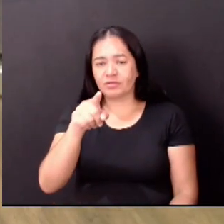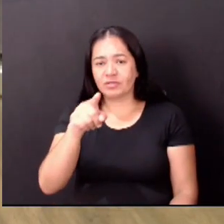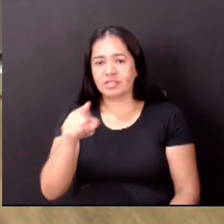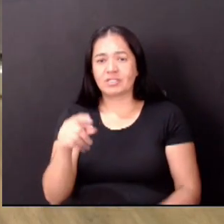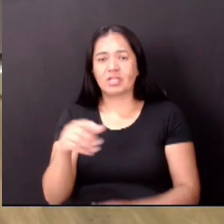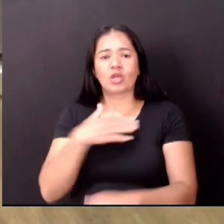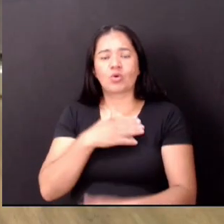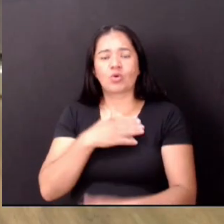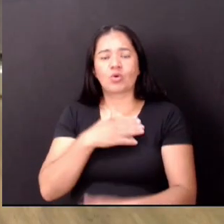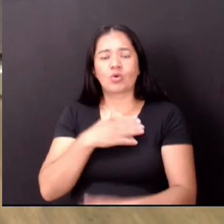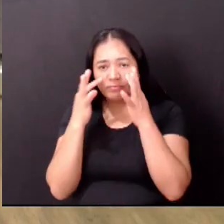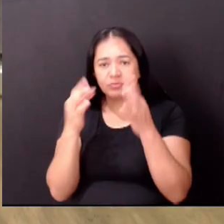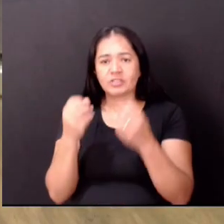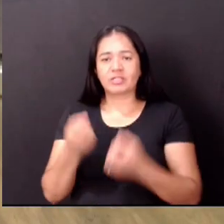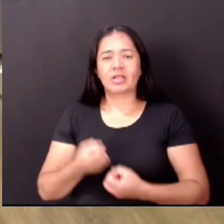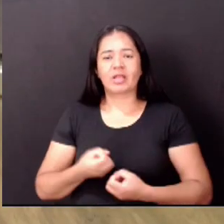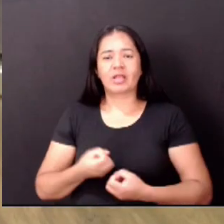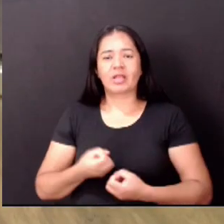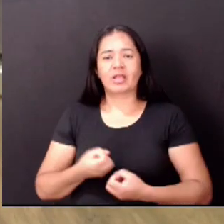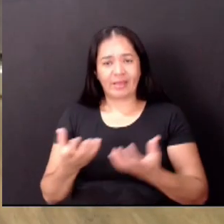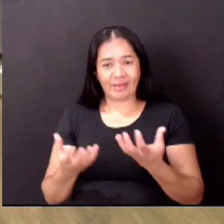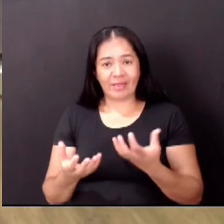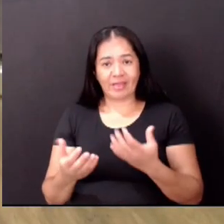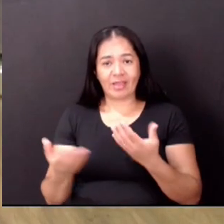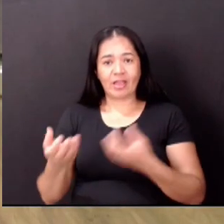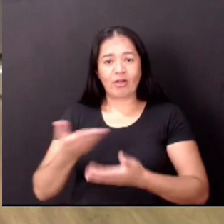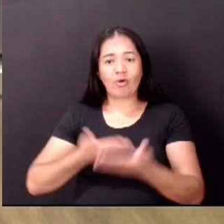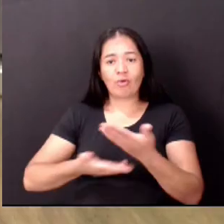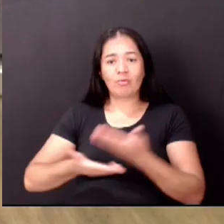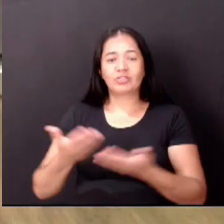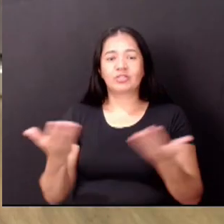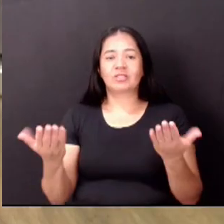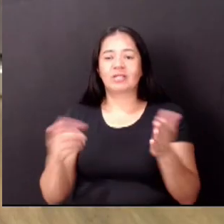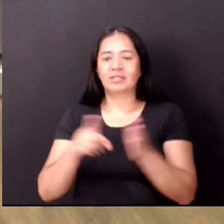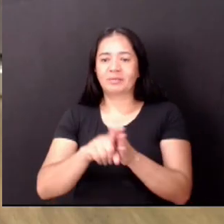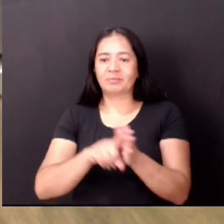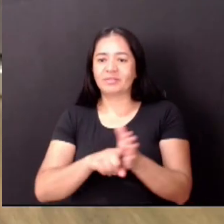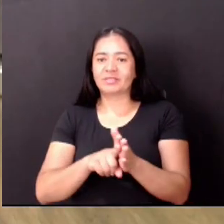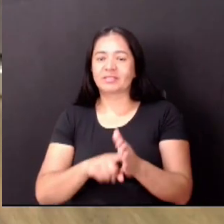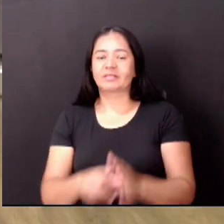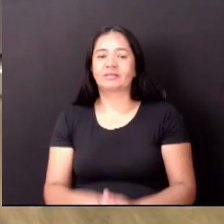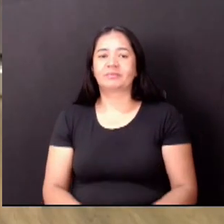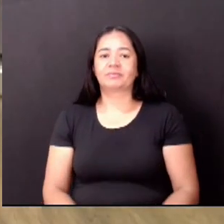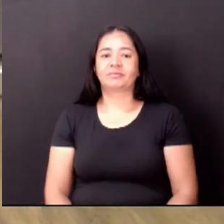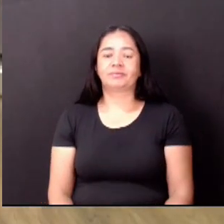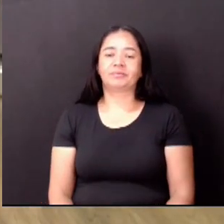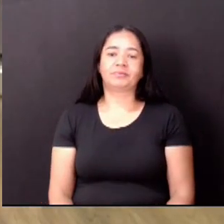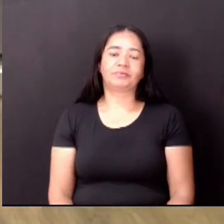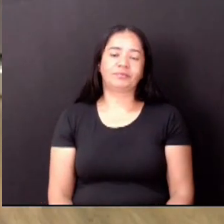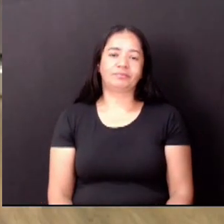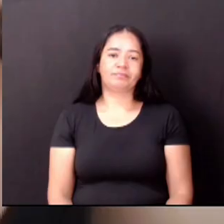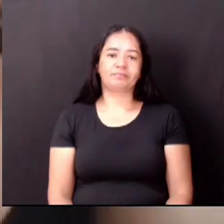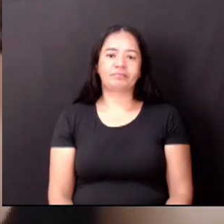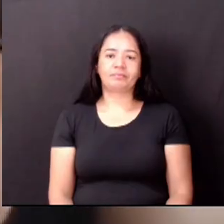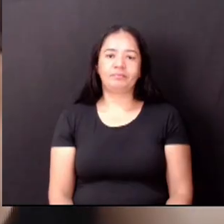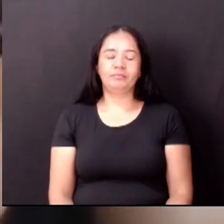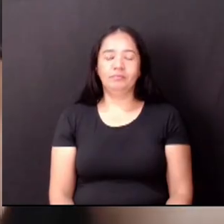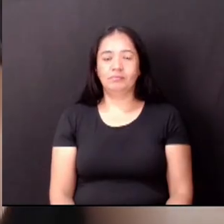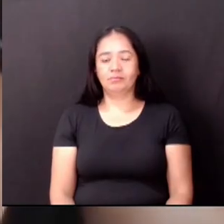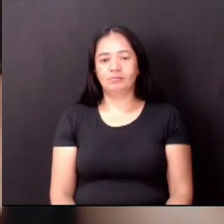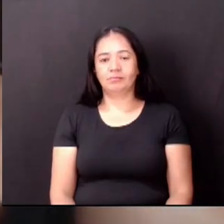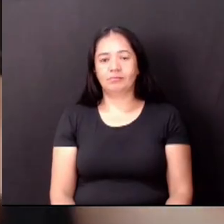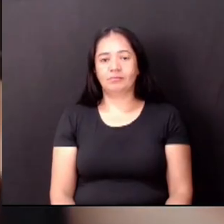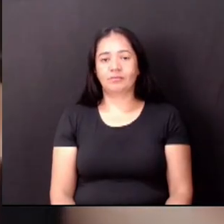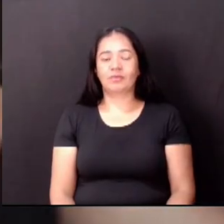de compartilhar com a gente nessa pesquisa para fazer o livro? Olha, eu acho que